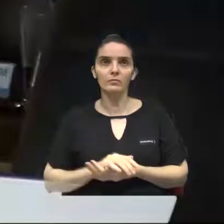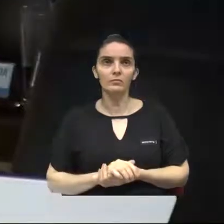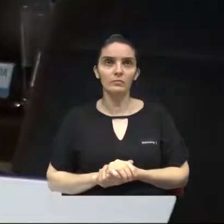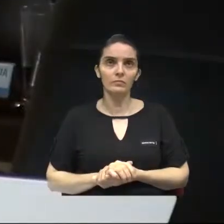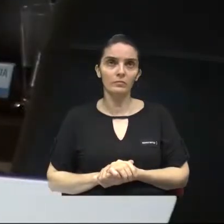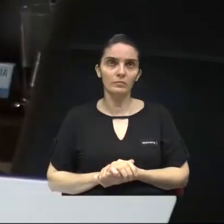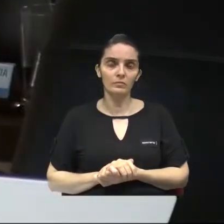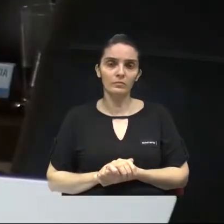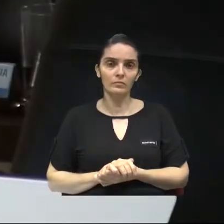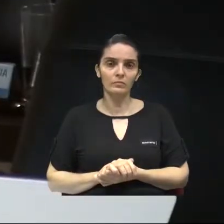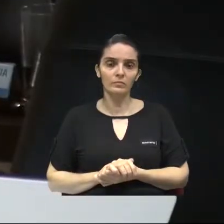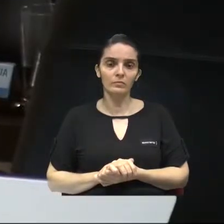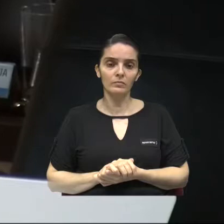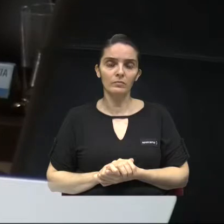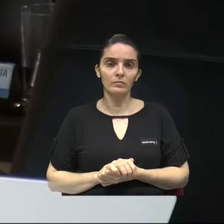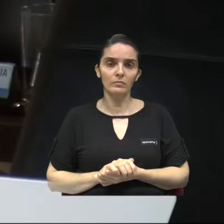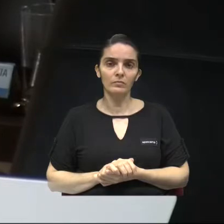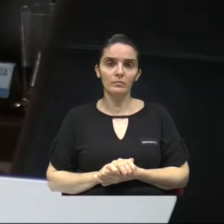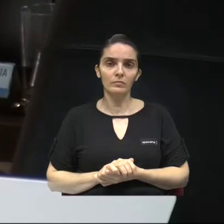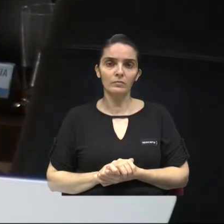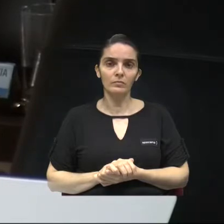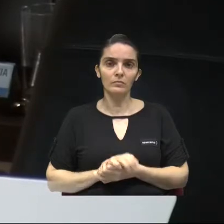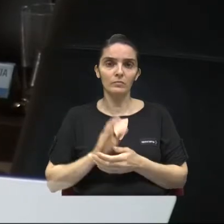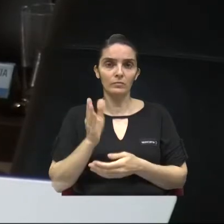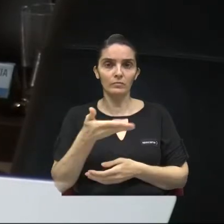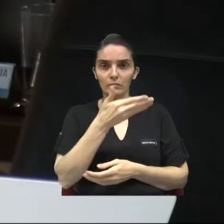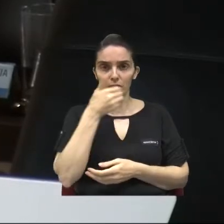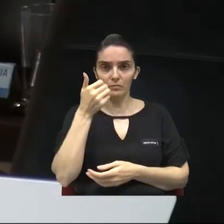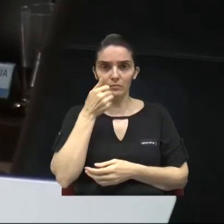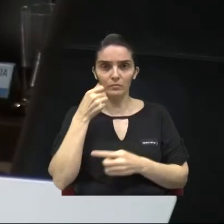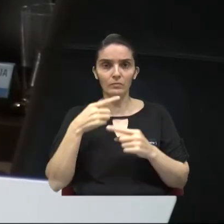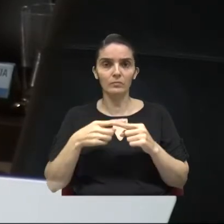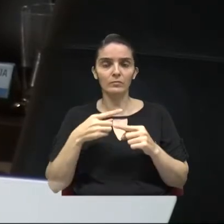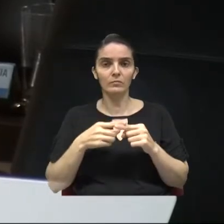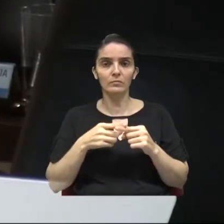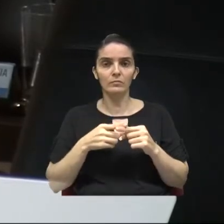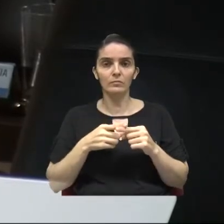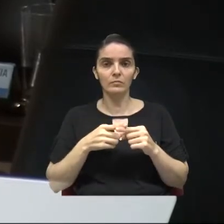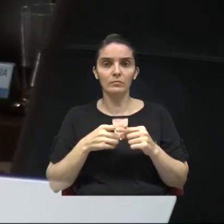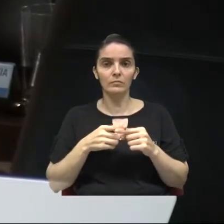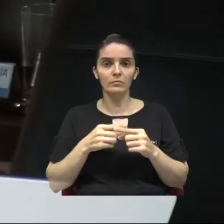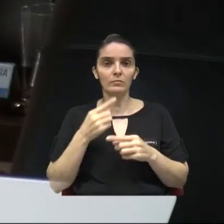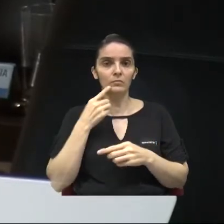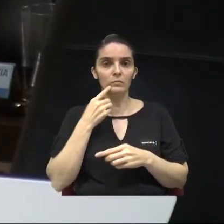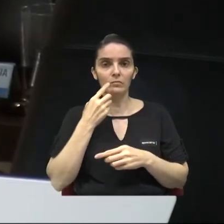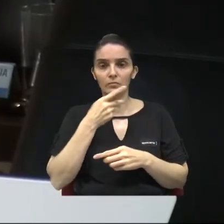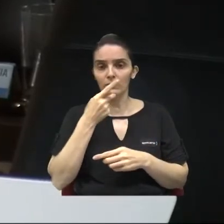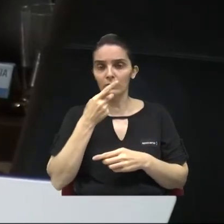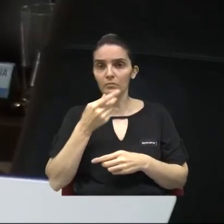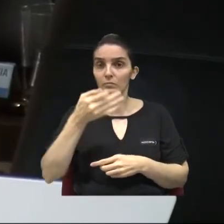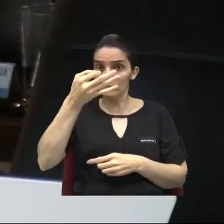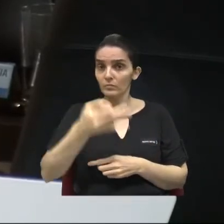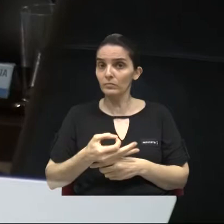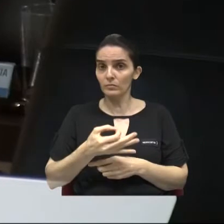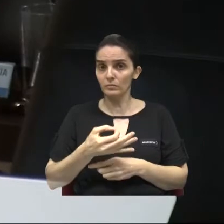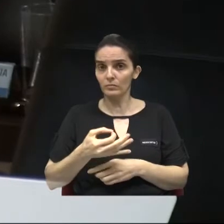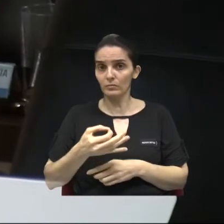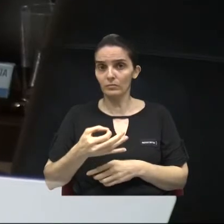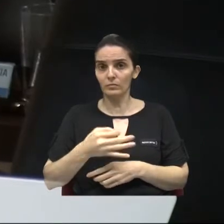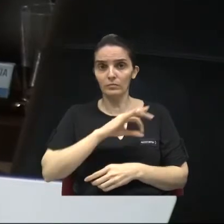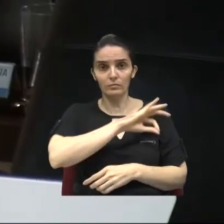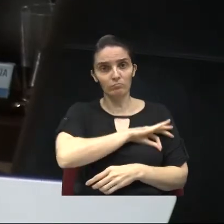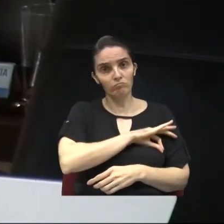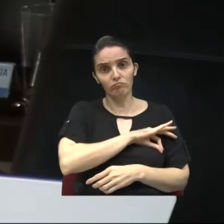a sugestão, você já está numa circunstância melhor do que a minha, porque você afirmou que tem plena convicção que não caberia para a Polícia Militar.